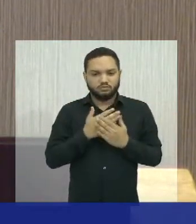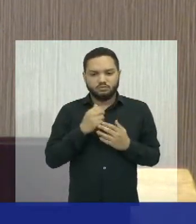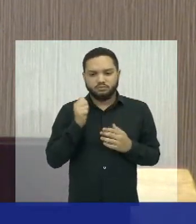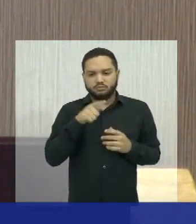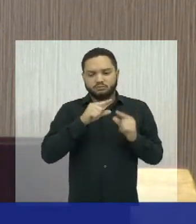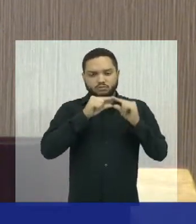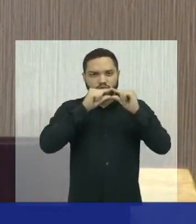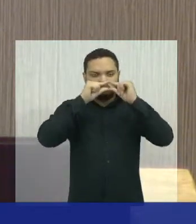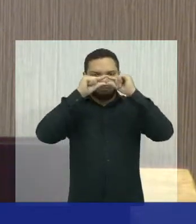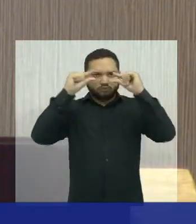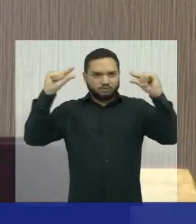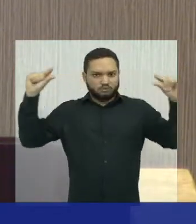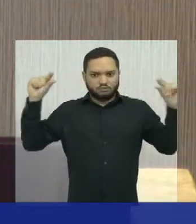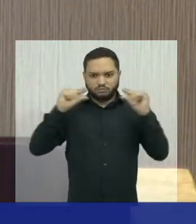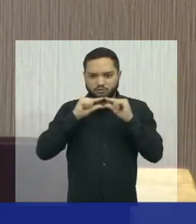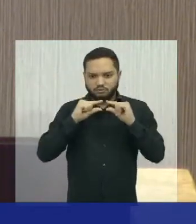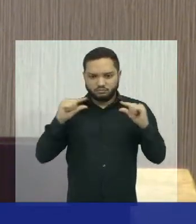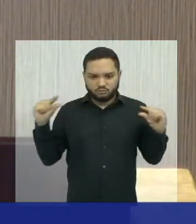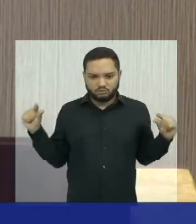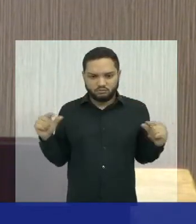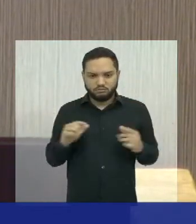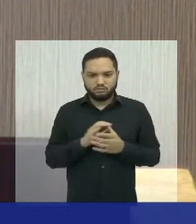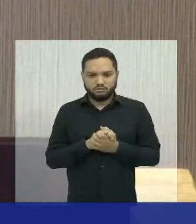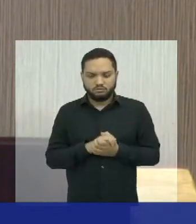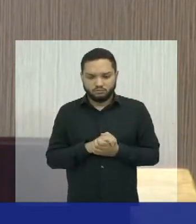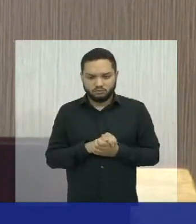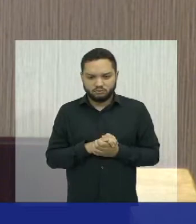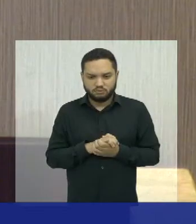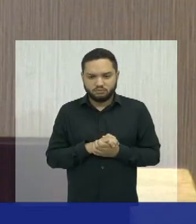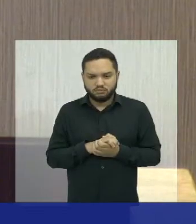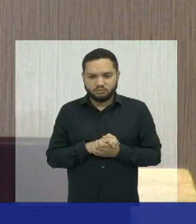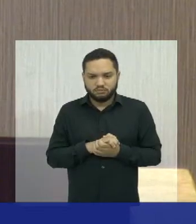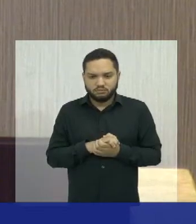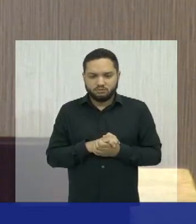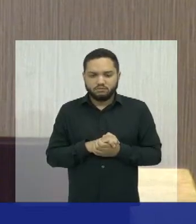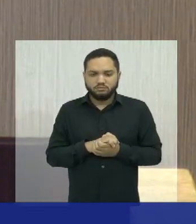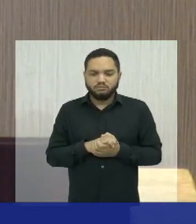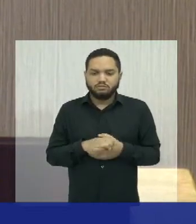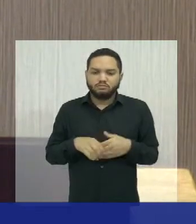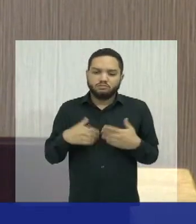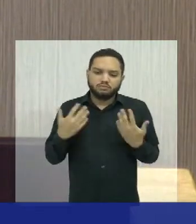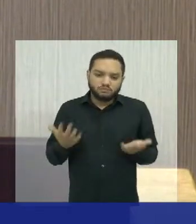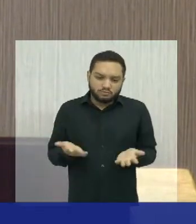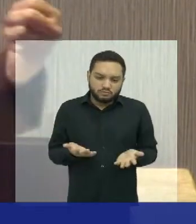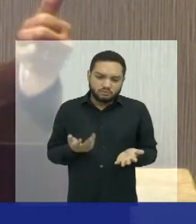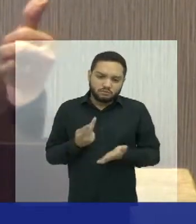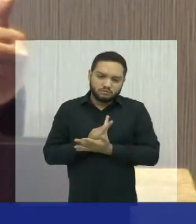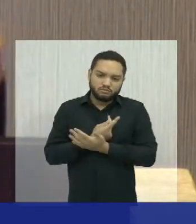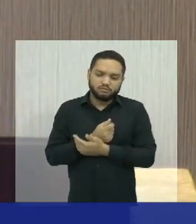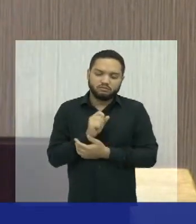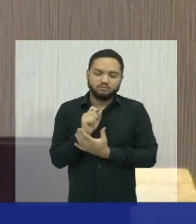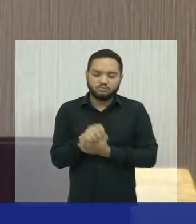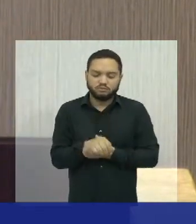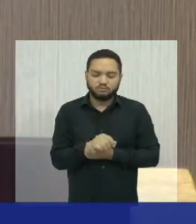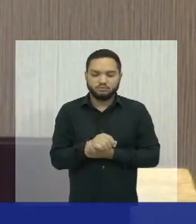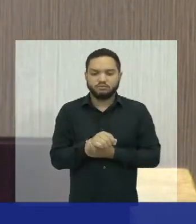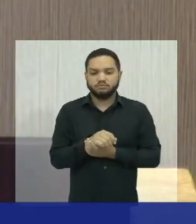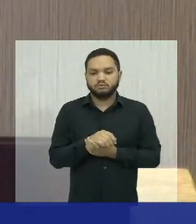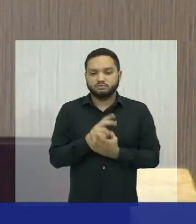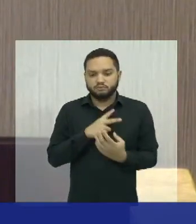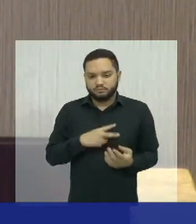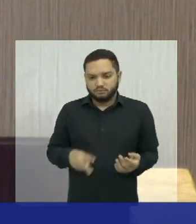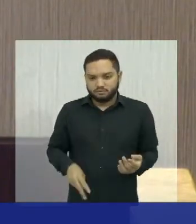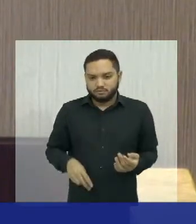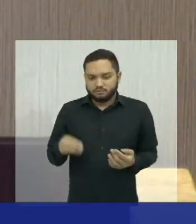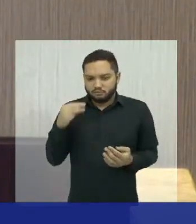não vou citar o nome, porque o dono é tímido. Bom, como é que fica nesse caso? Segundo, vereador Michel,